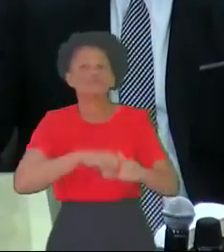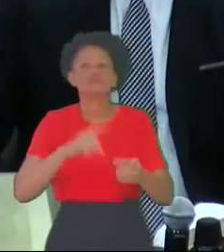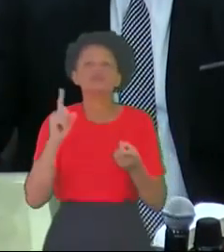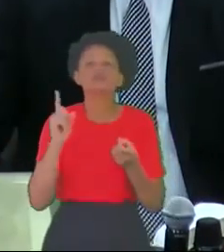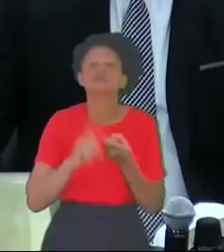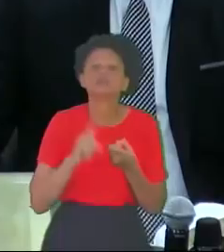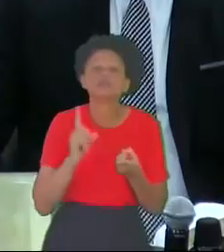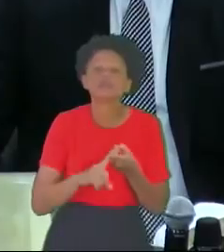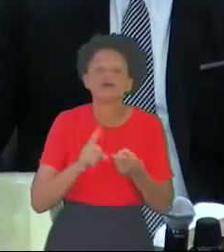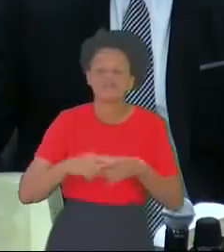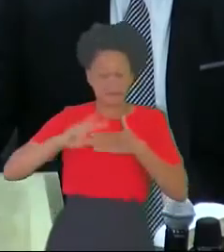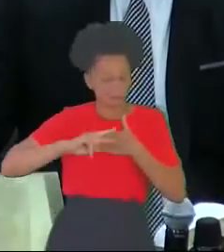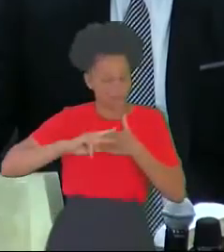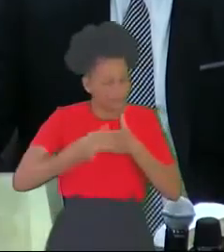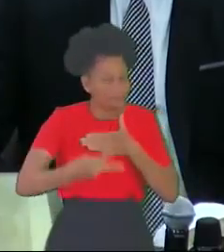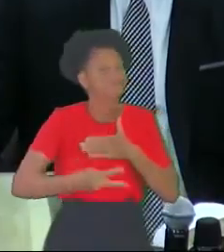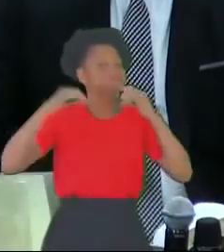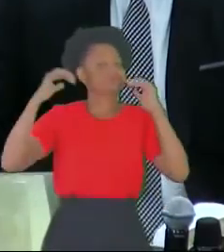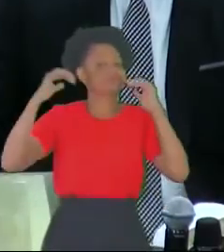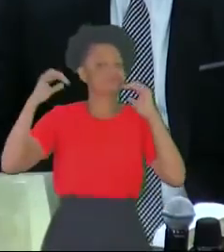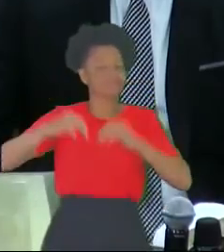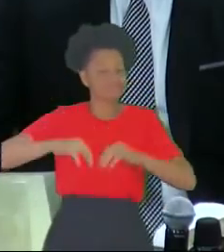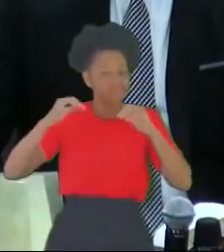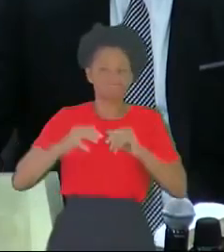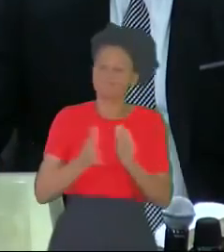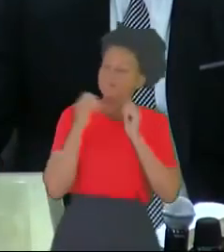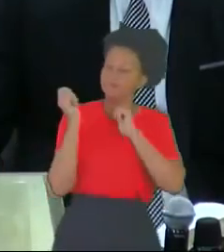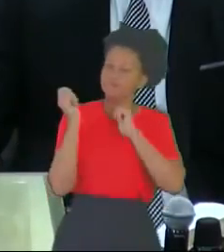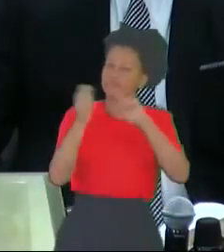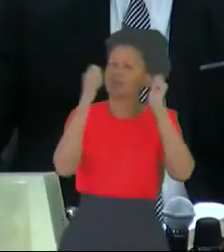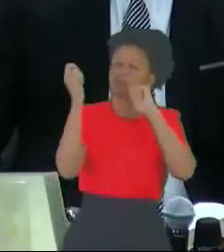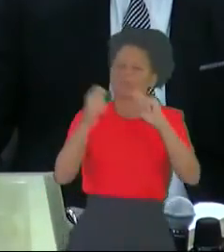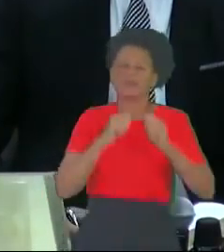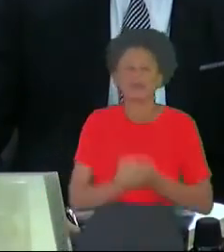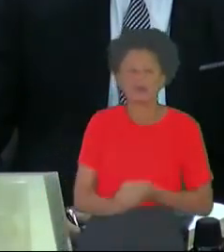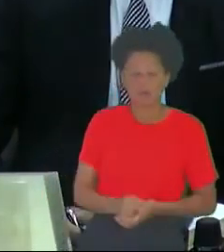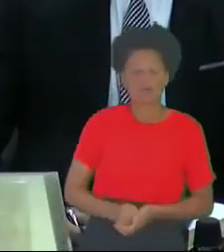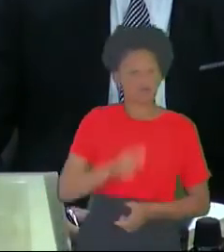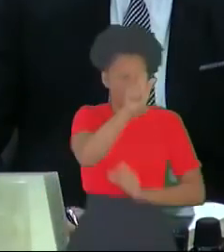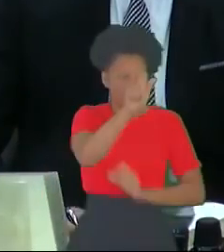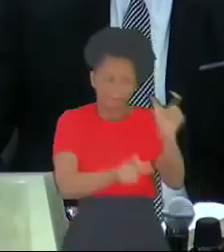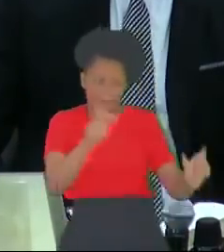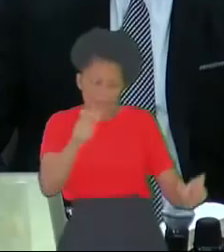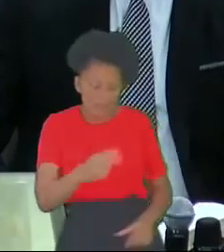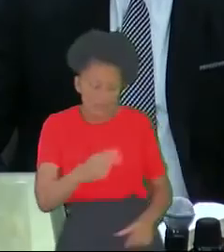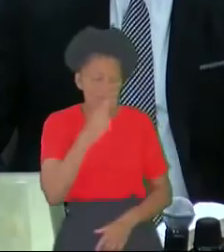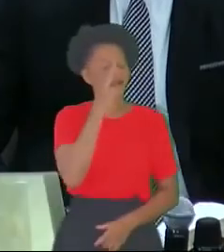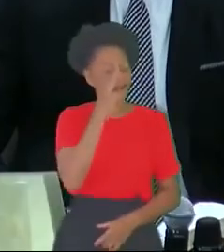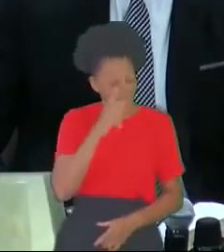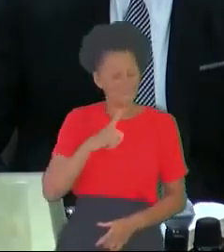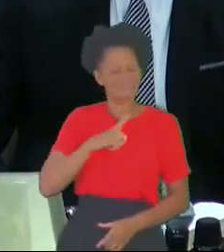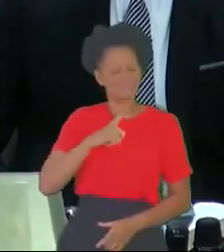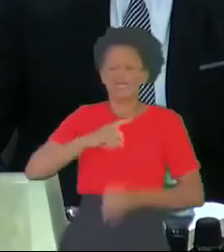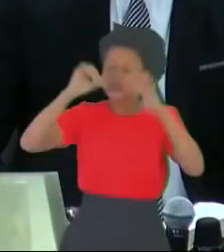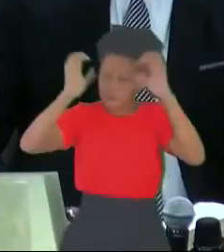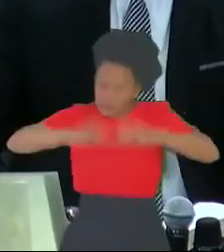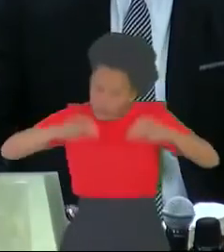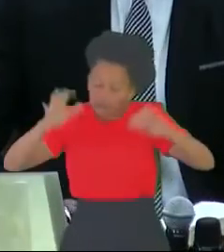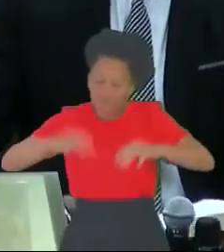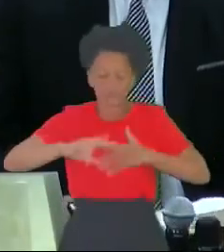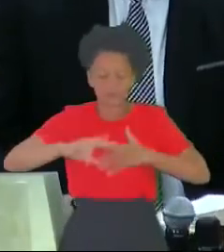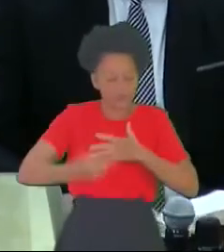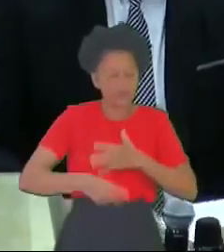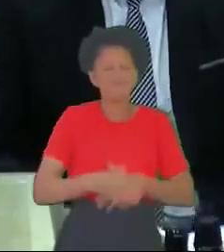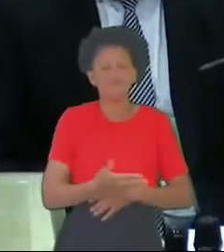as consequências da chuva. Aleluia. Quando o crente ora, irmão, vem a chuva e vem as consequências. Vamos aí,